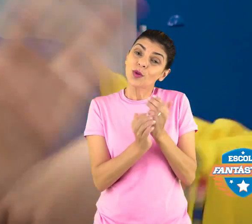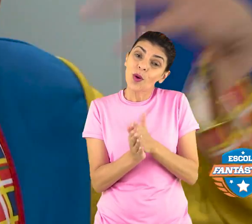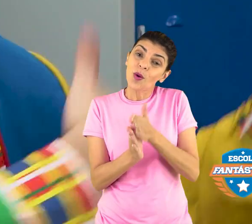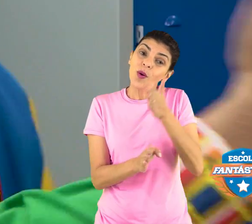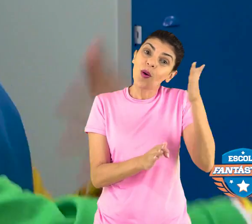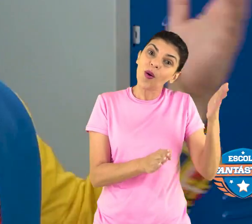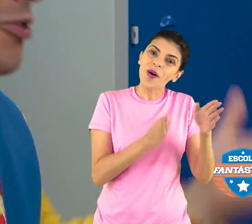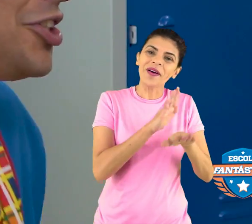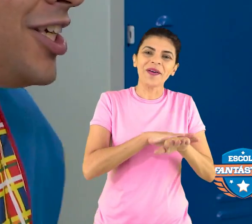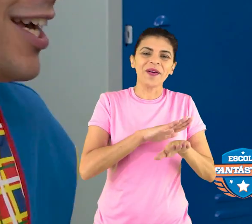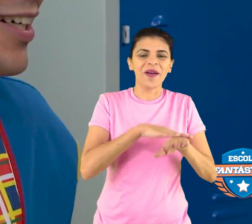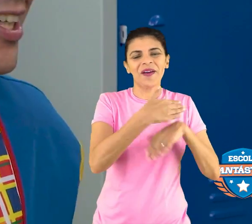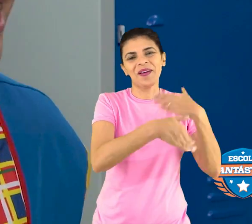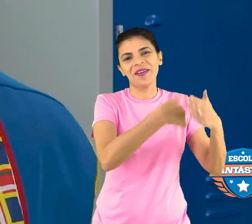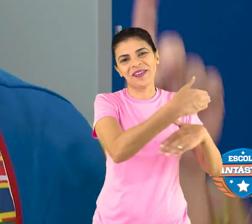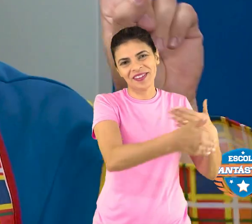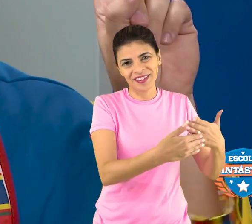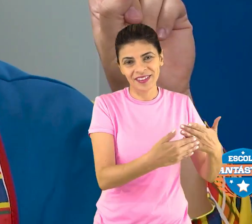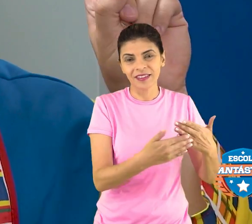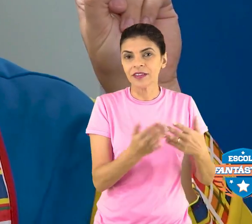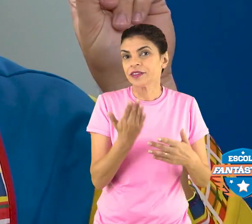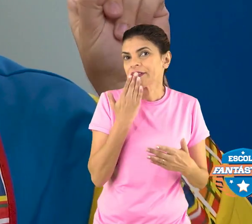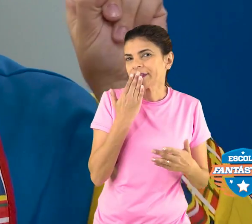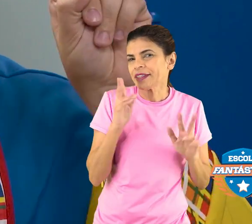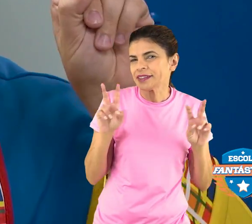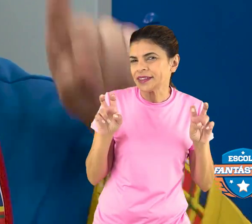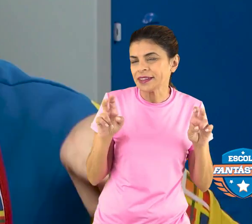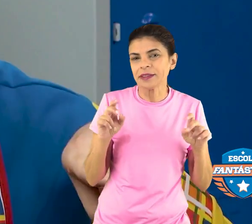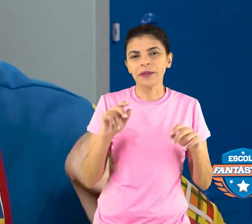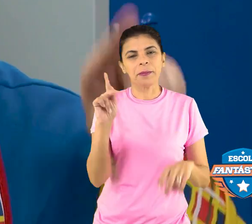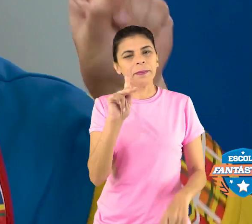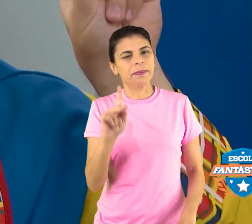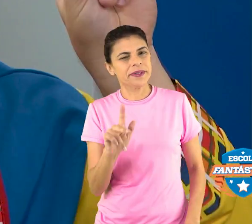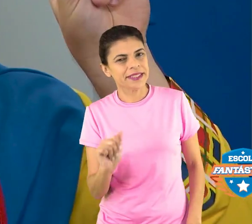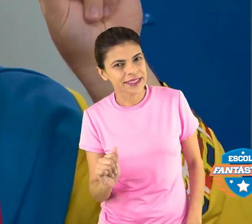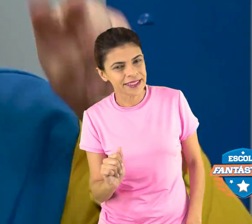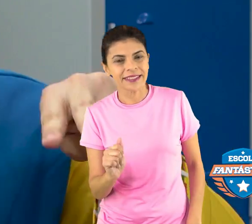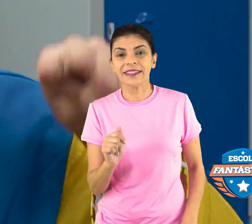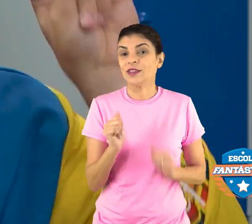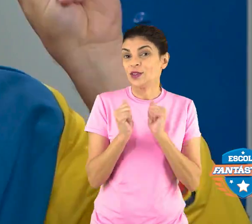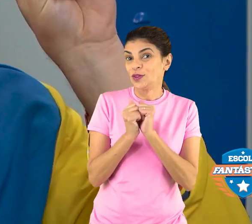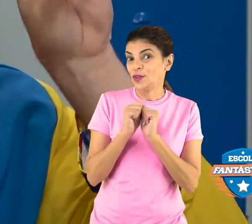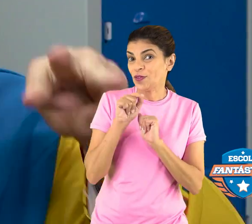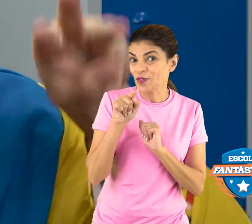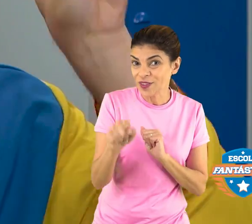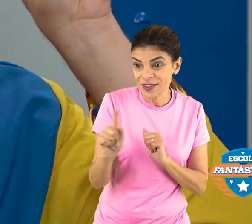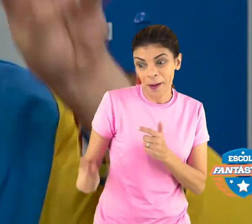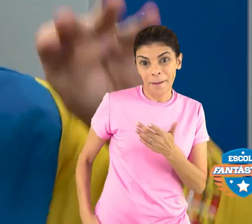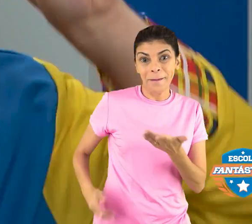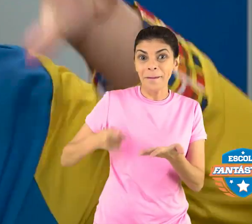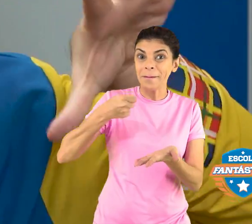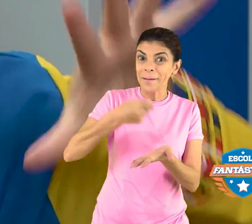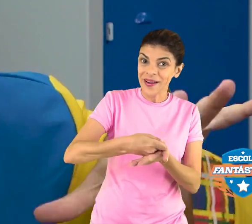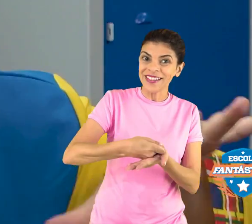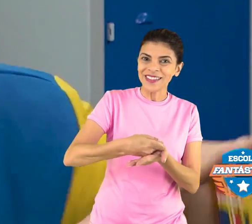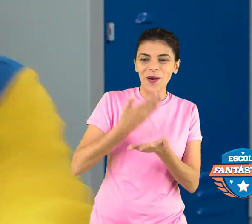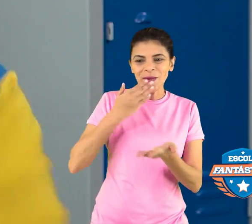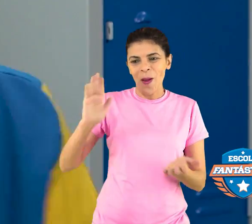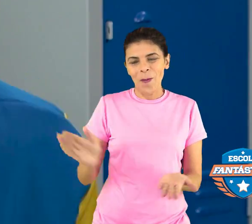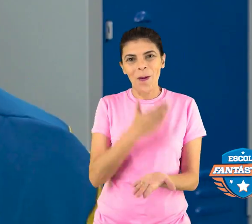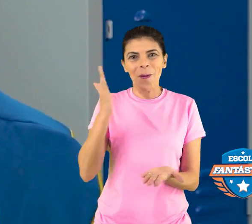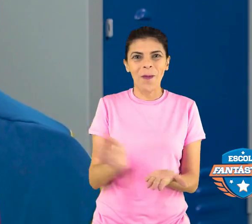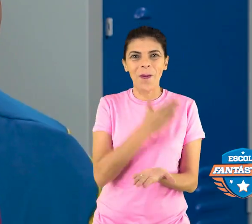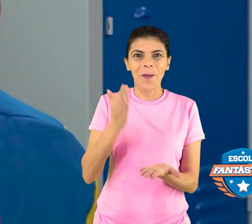em outras horas do dia. Tipo, numa pizzaria com você pagando o rodízio